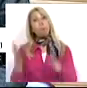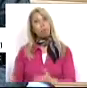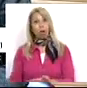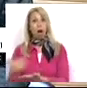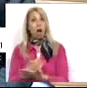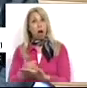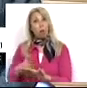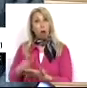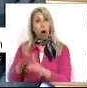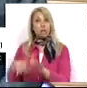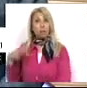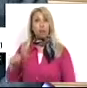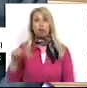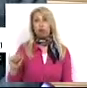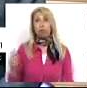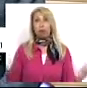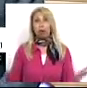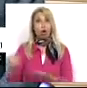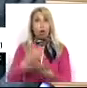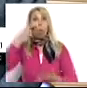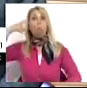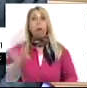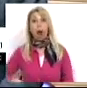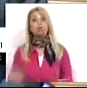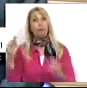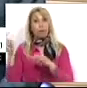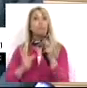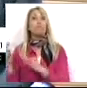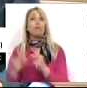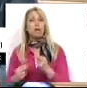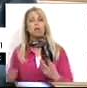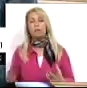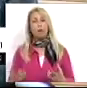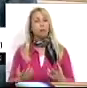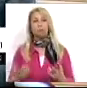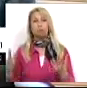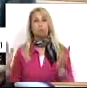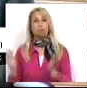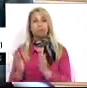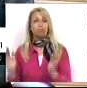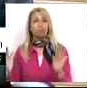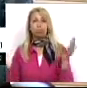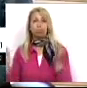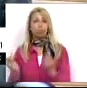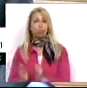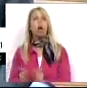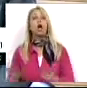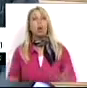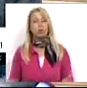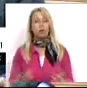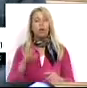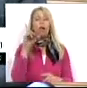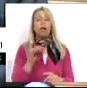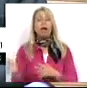Assembleias Distritais, tanto do ponto de vista dos recursos humanos como do ponto de vista financeiro, têm sido muito reduzidos. E por outro, porque a própria